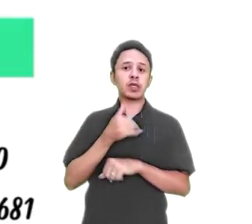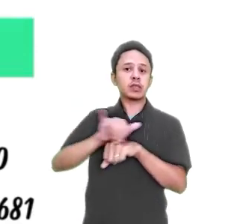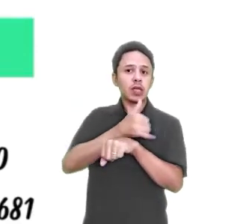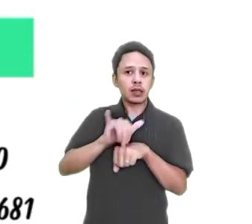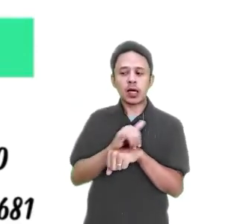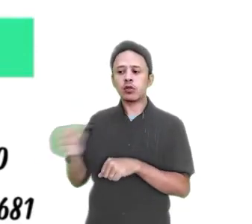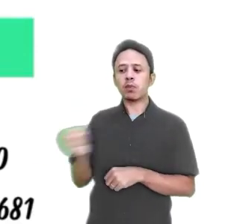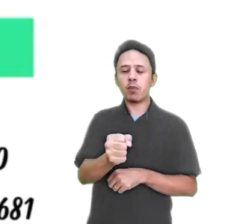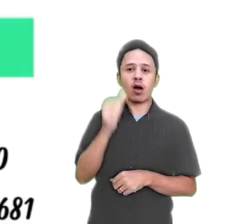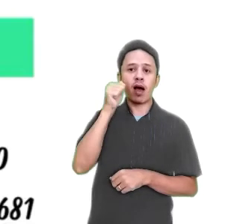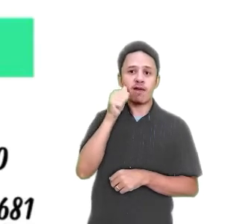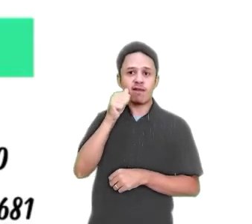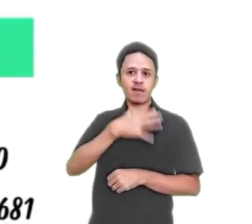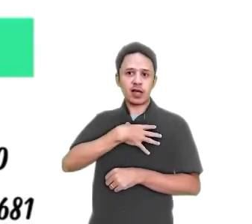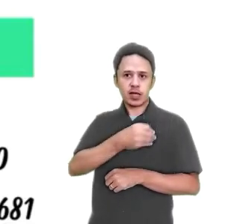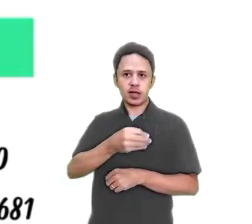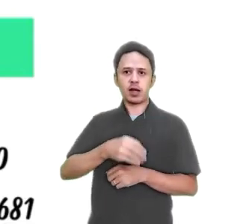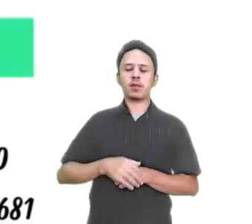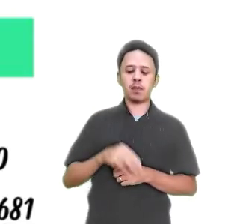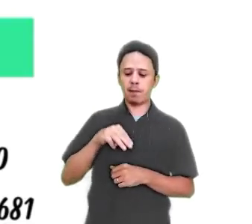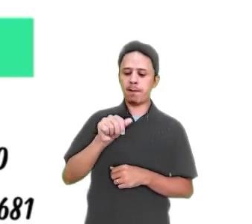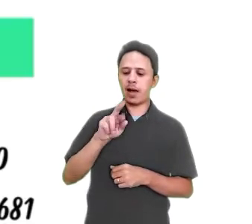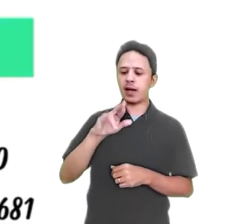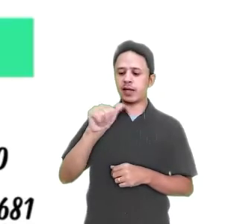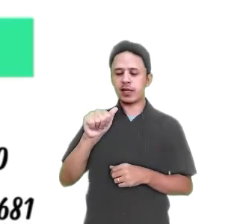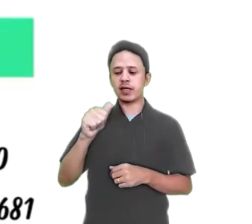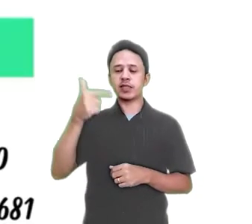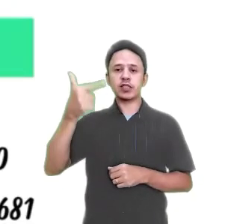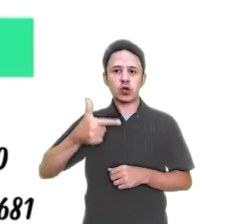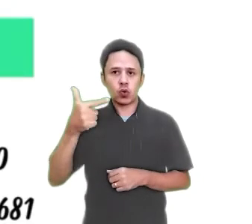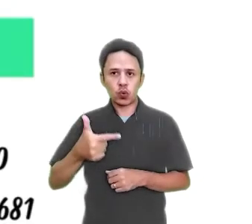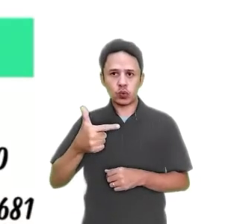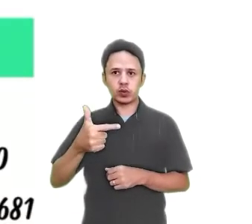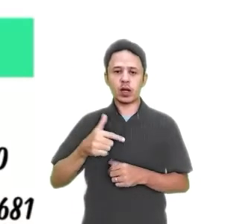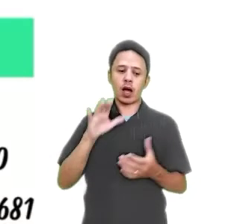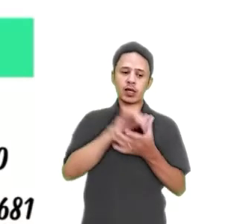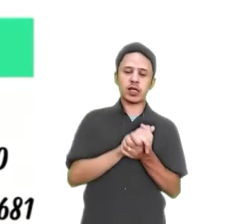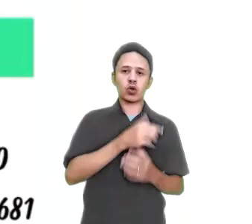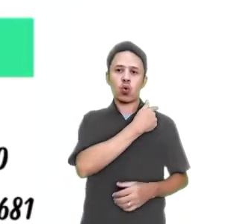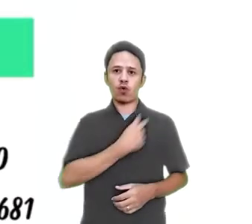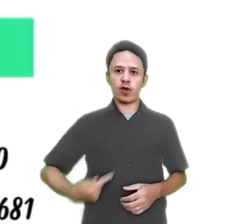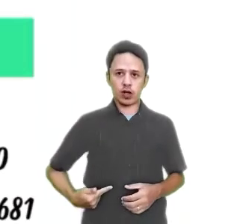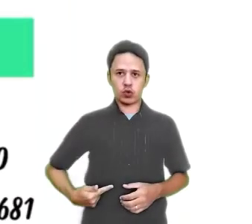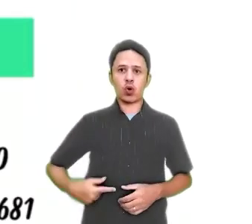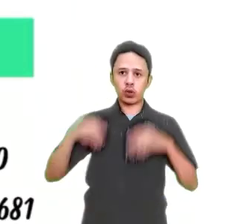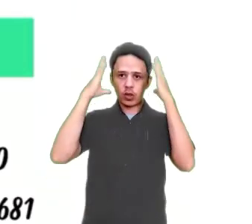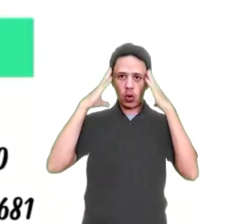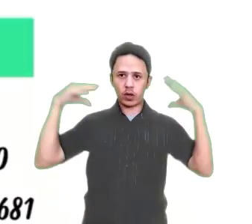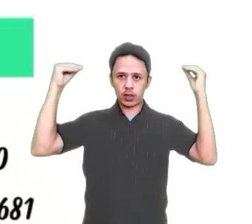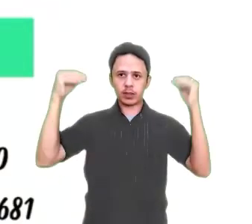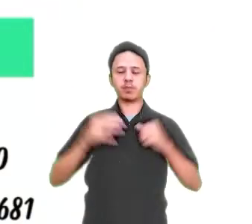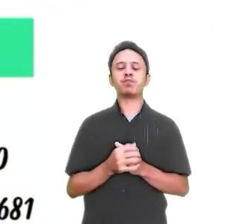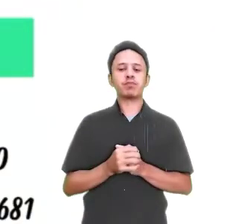do então rei, Jaime II. Sua filha Maria II era casada com Guilherme de Orange, o governador dos Países Baixos, hoje a Holanda. A ideia